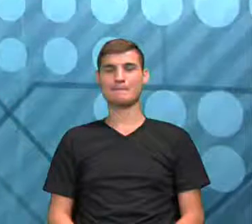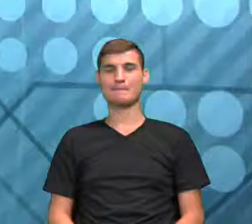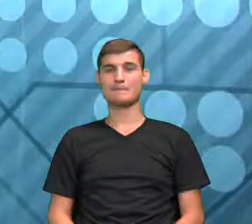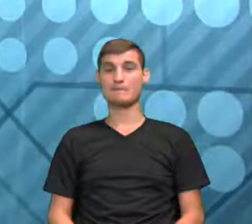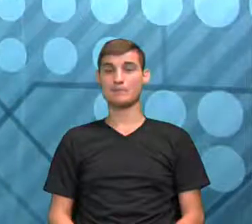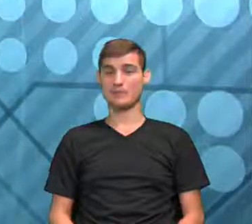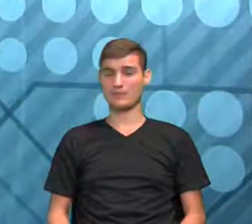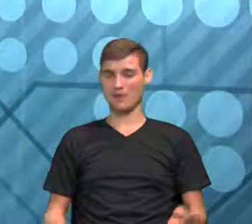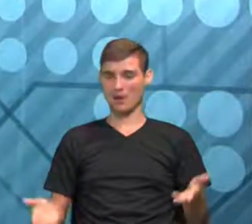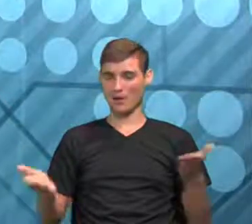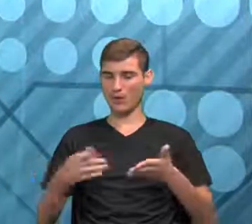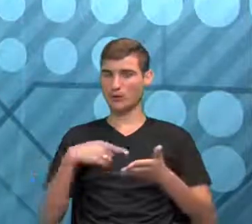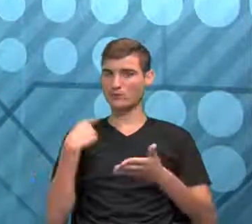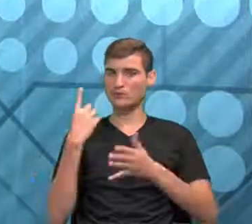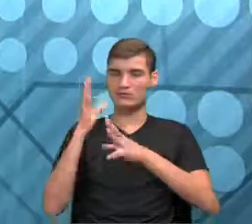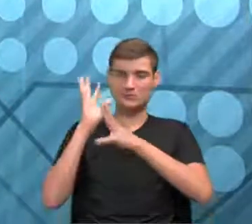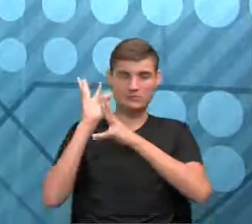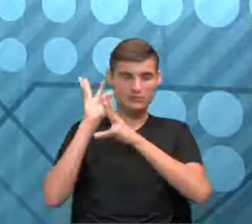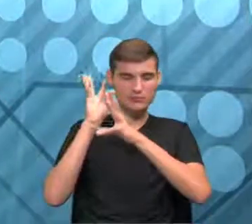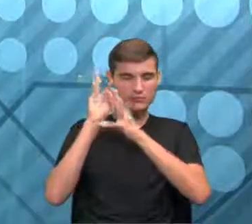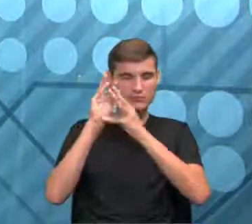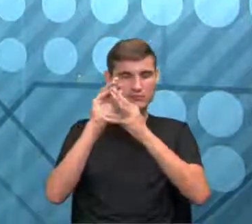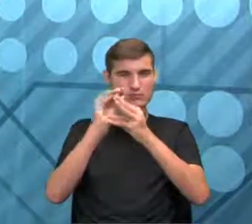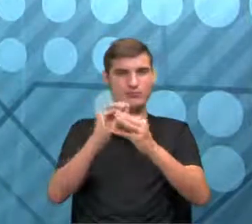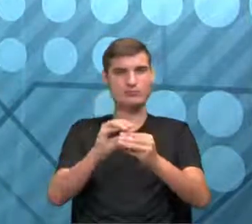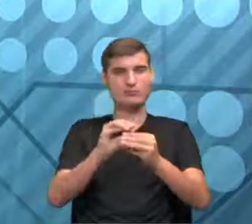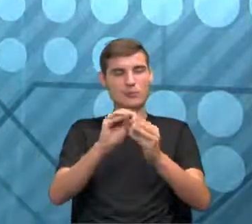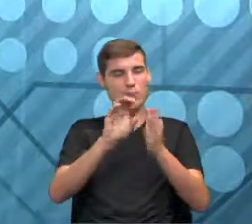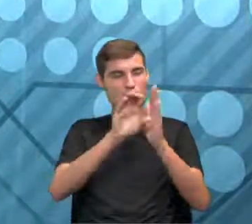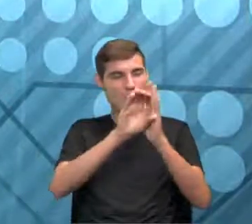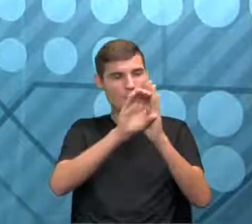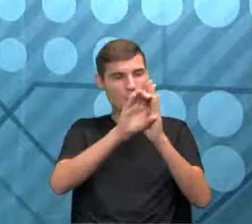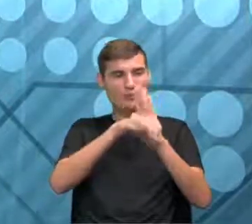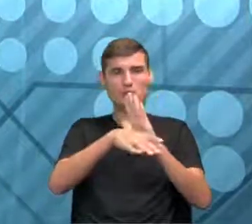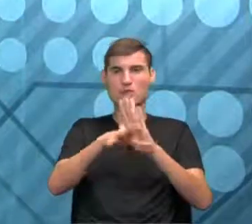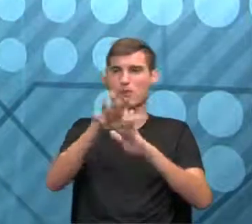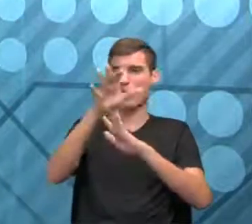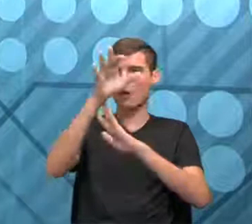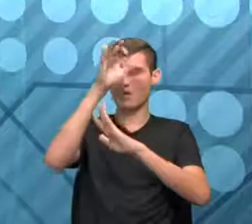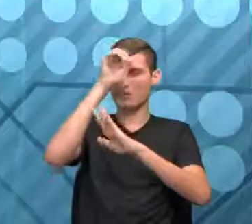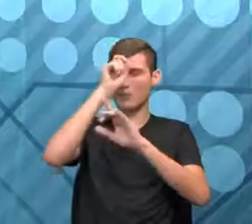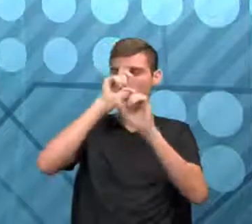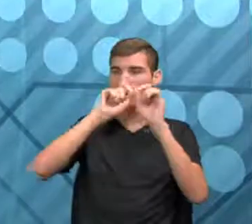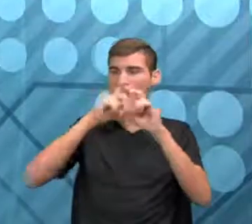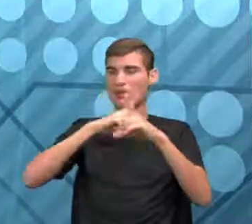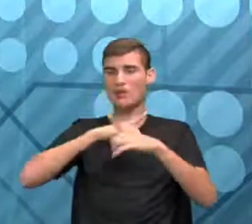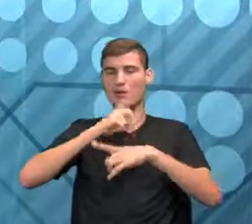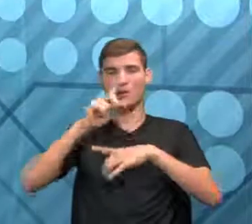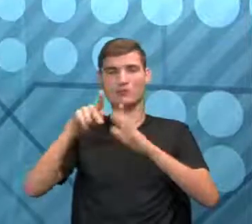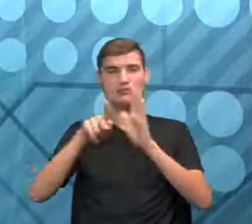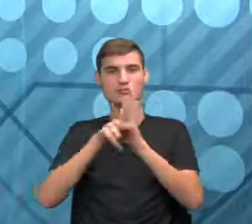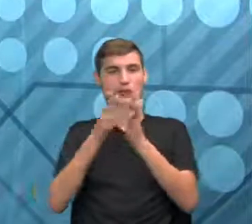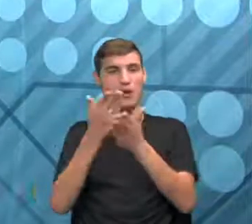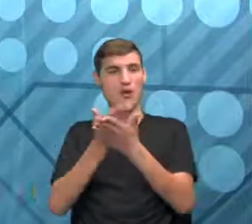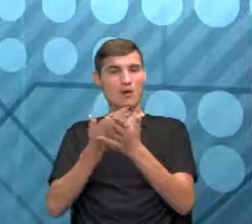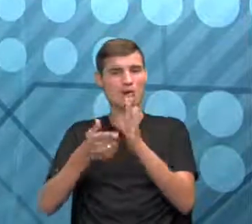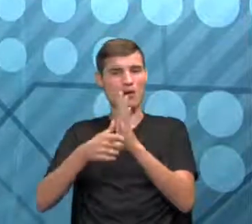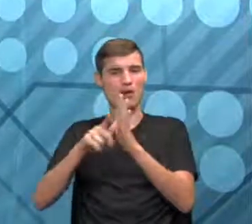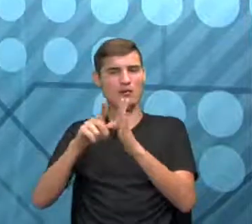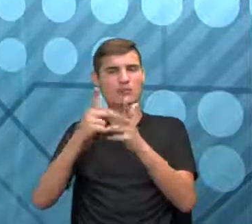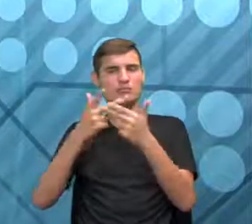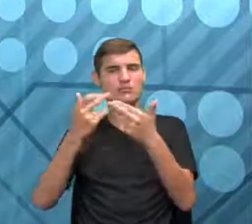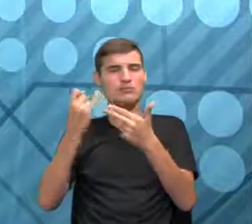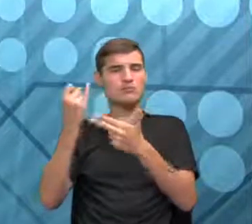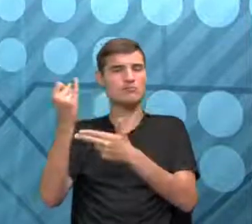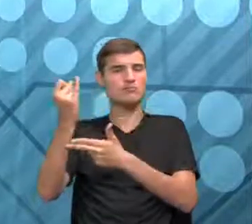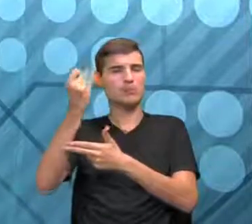Então, onde a gente vai recapitular os nossos conceitos, a gente vai reaprender o que aconteceu nessa nossa teleaula, os conceitos mais importantes,